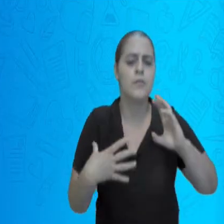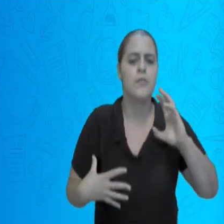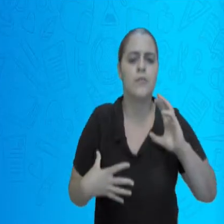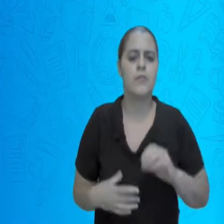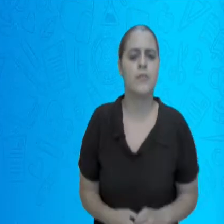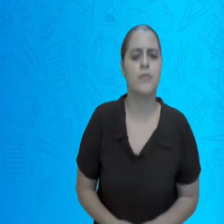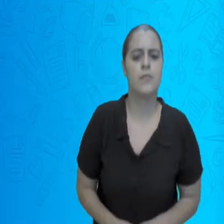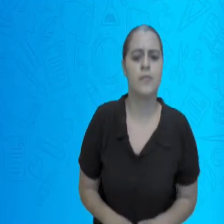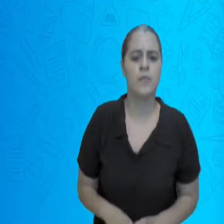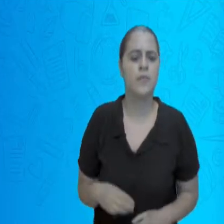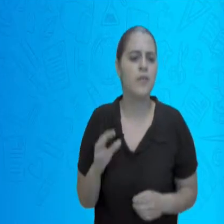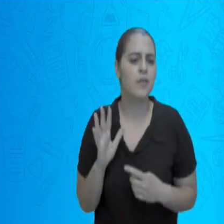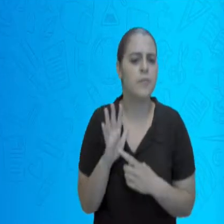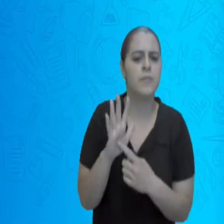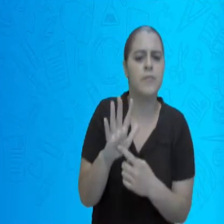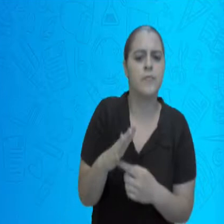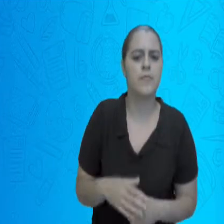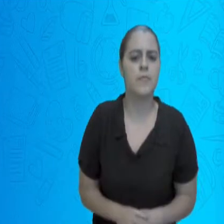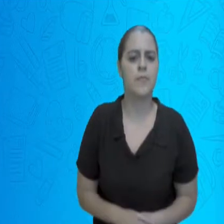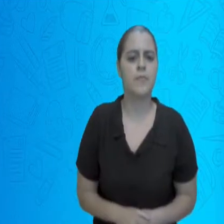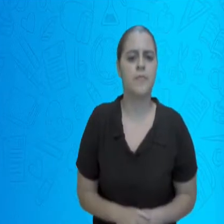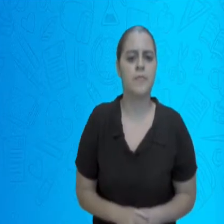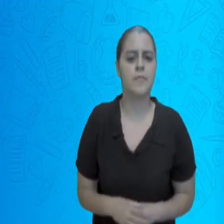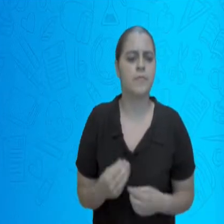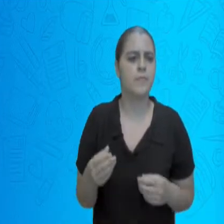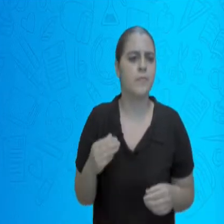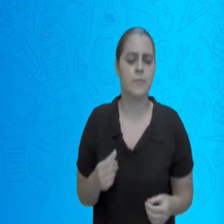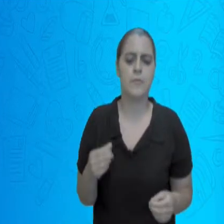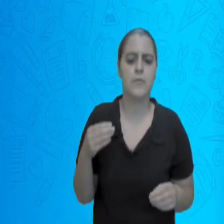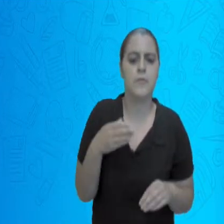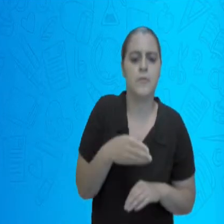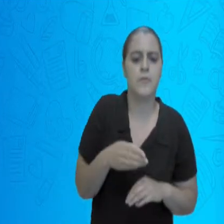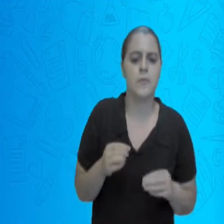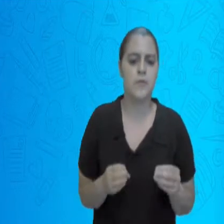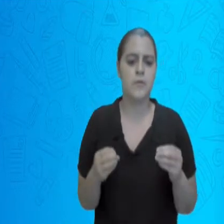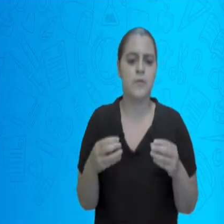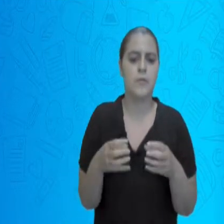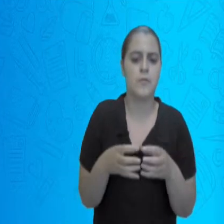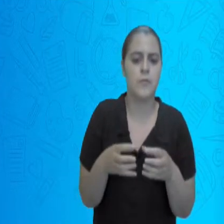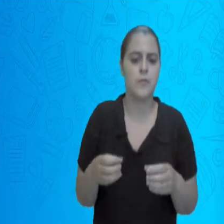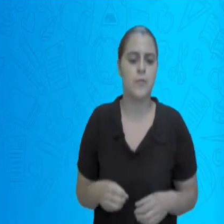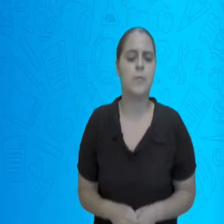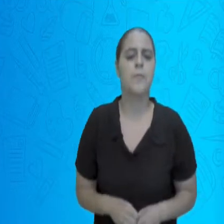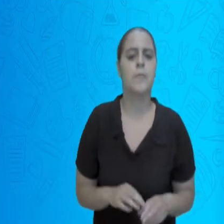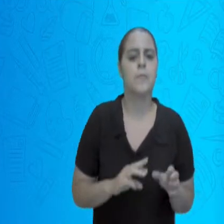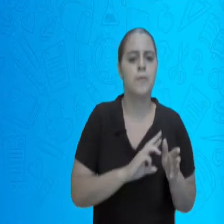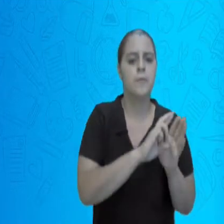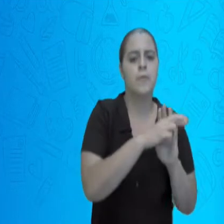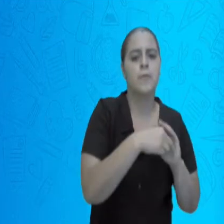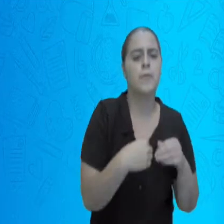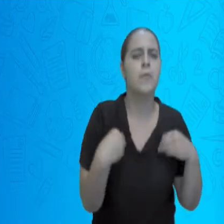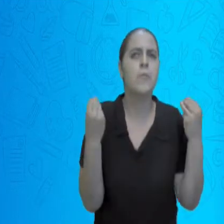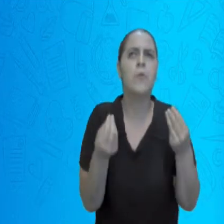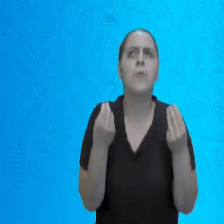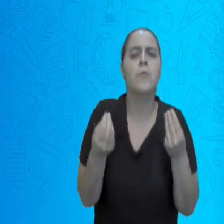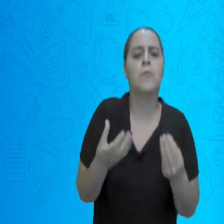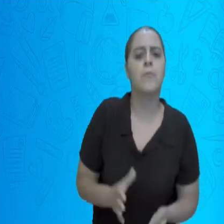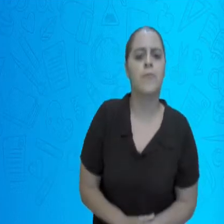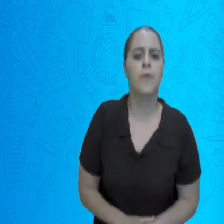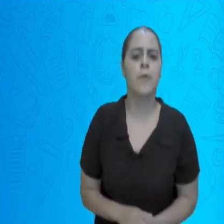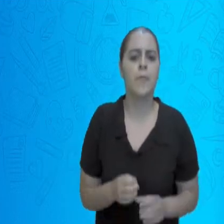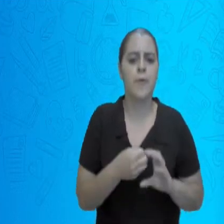características que obrigam que estes seres sejam inseridos dentro deste reino? Como? Como que